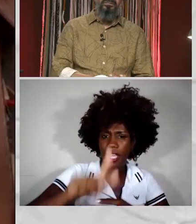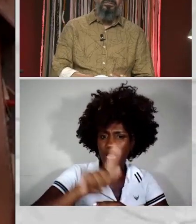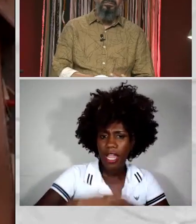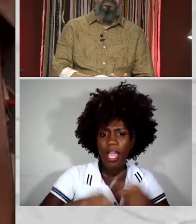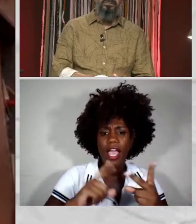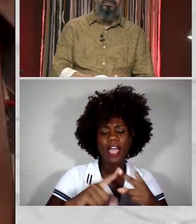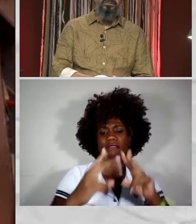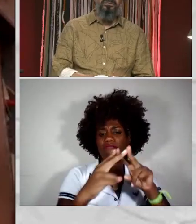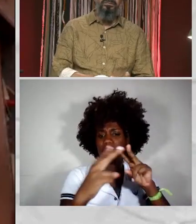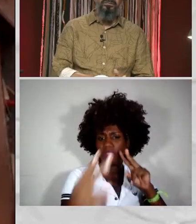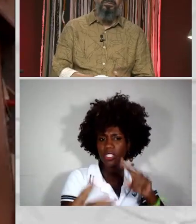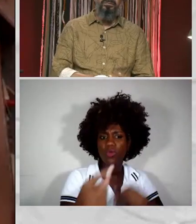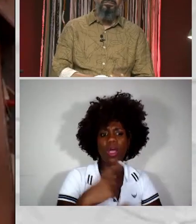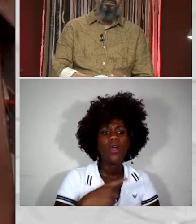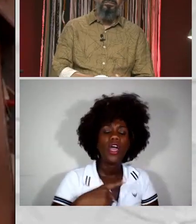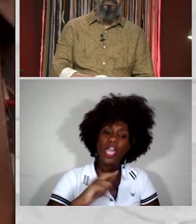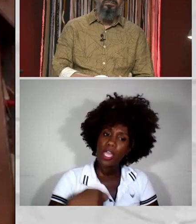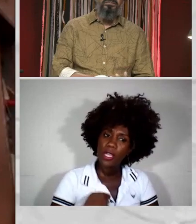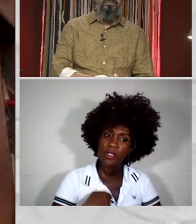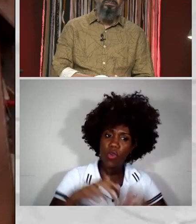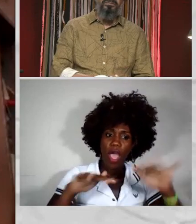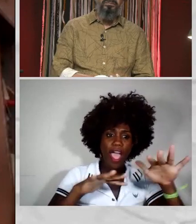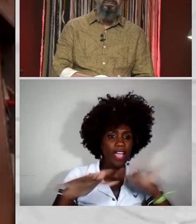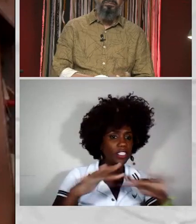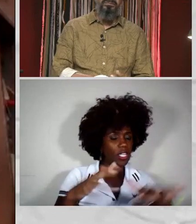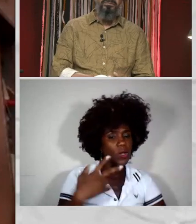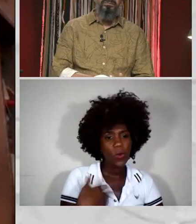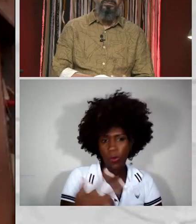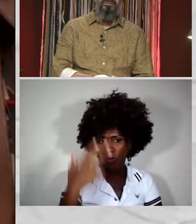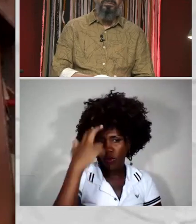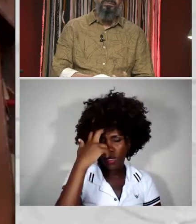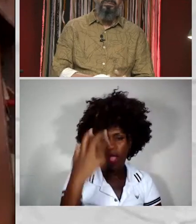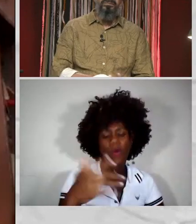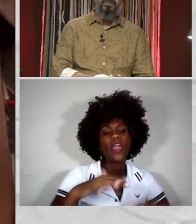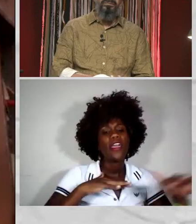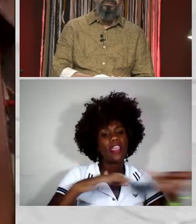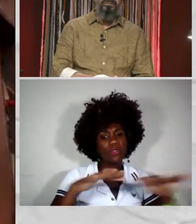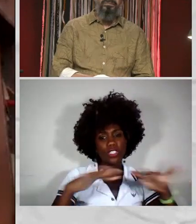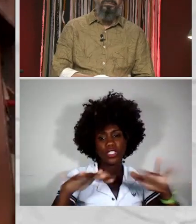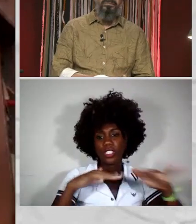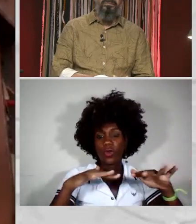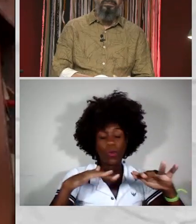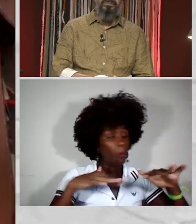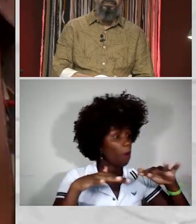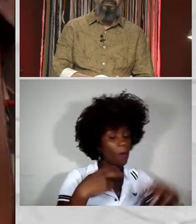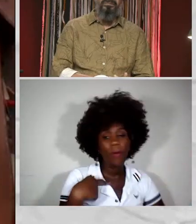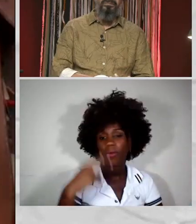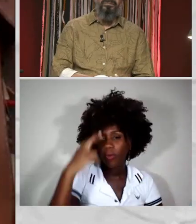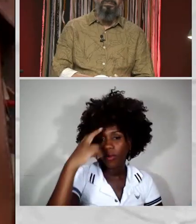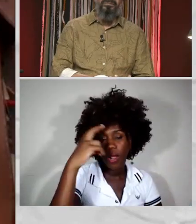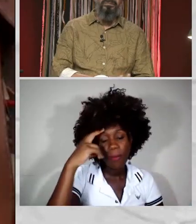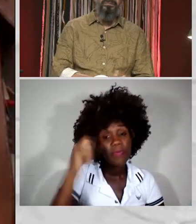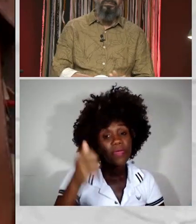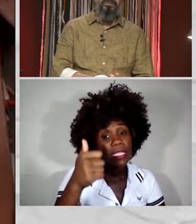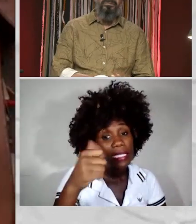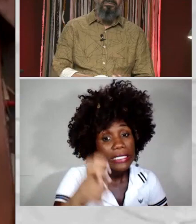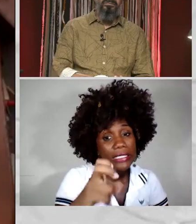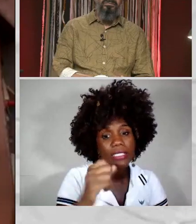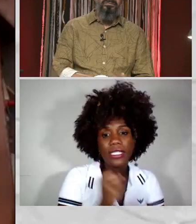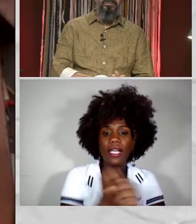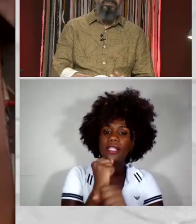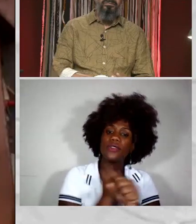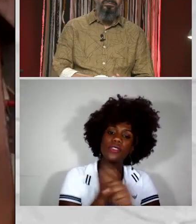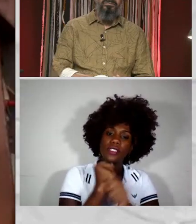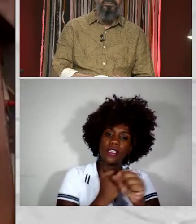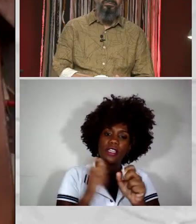sou um agitado cultural, igual você. Eu não digo que eu sou um agitador, sou um agitado cultural. Então, há 15 anos, eu